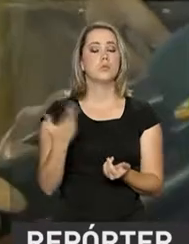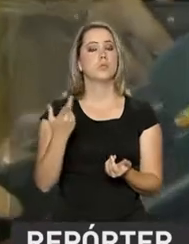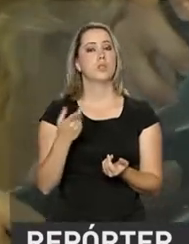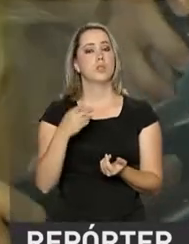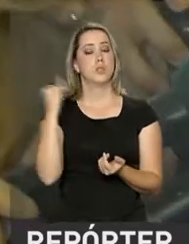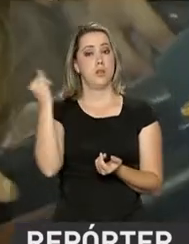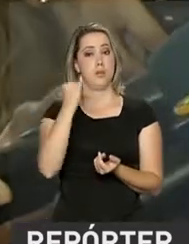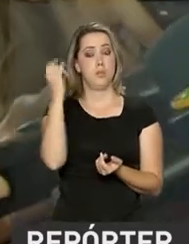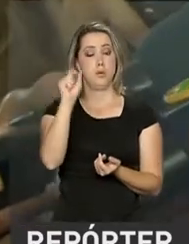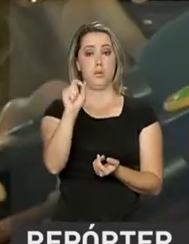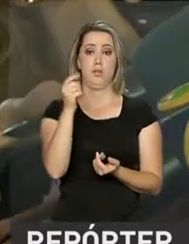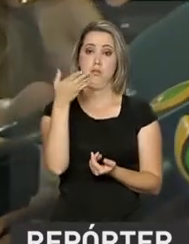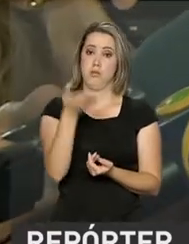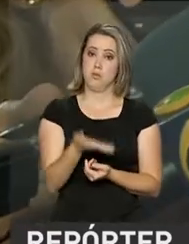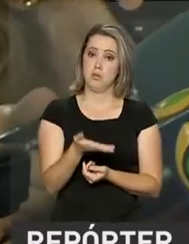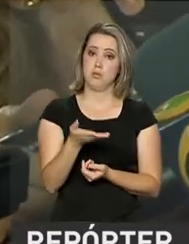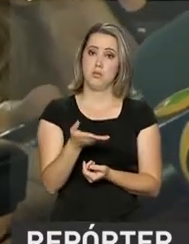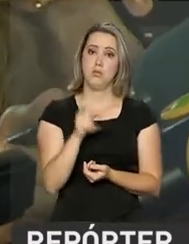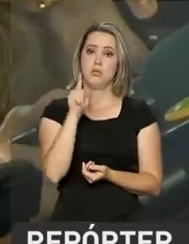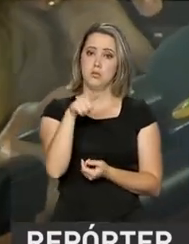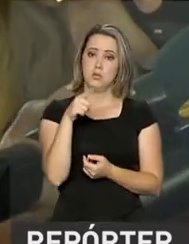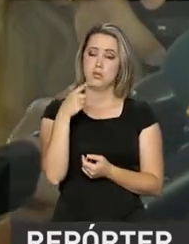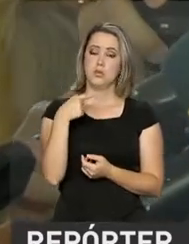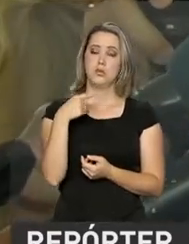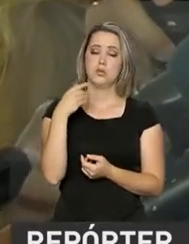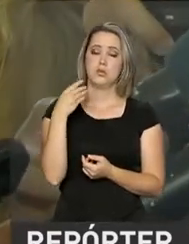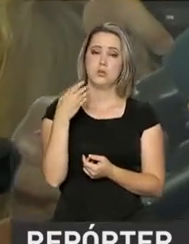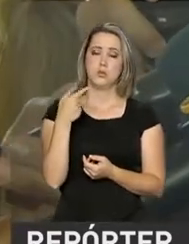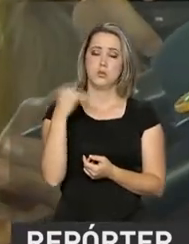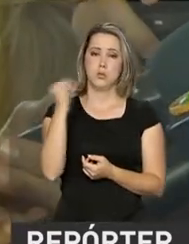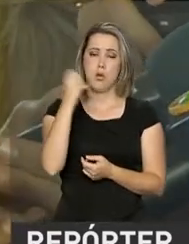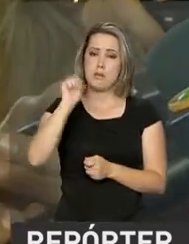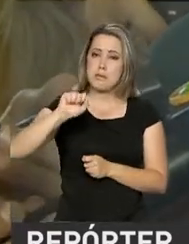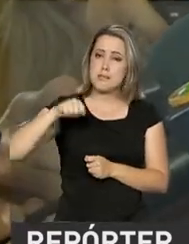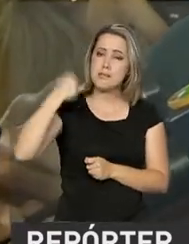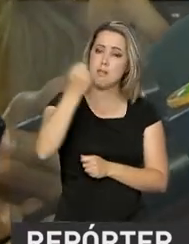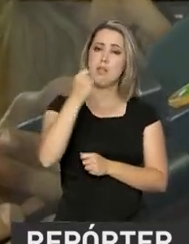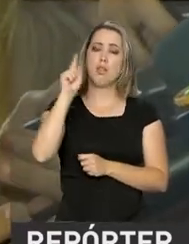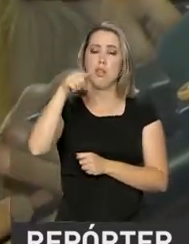momento, portanto, que tem um efeito importante de simbolismo e deve ser exaltado.